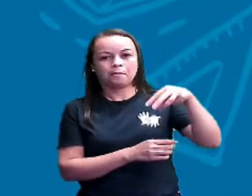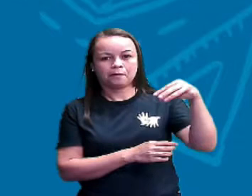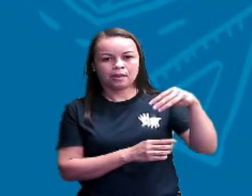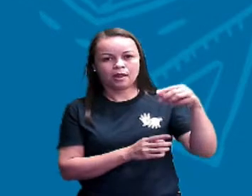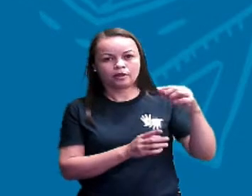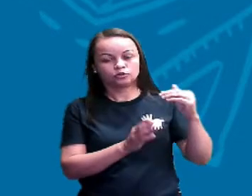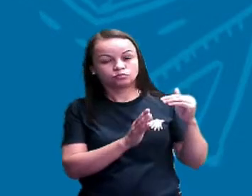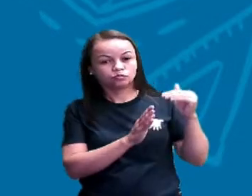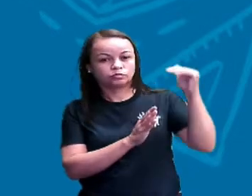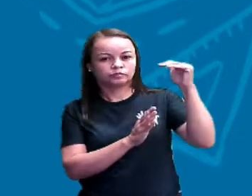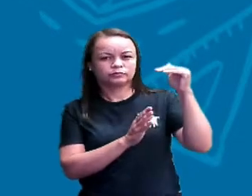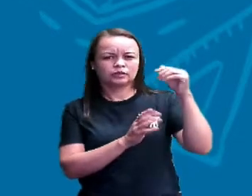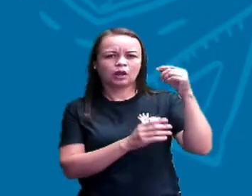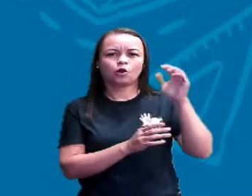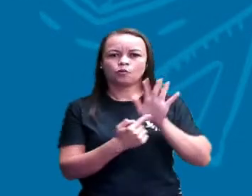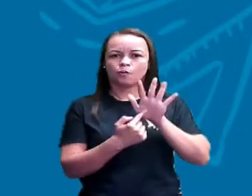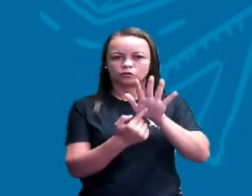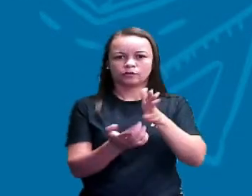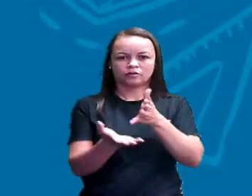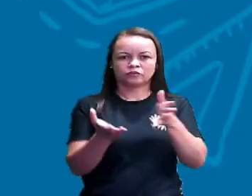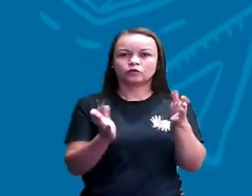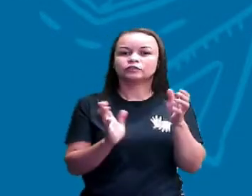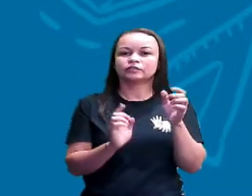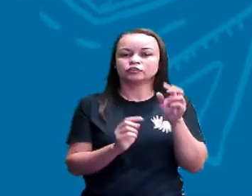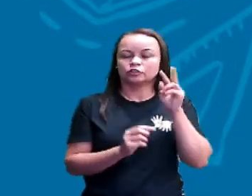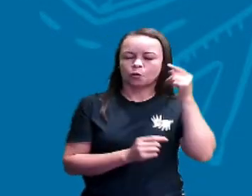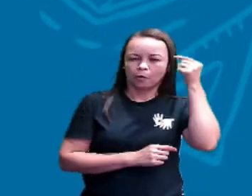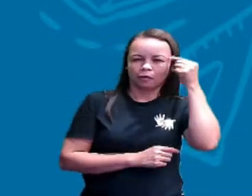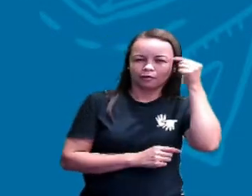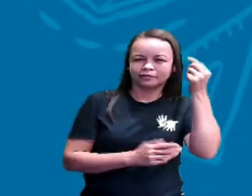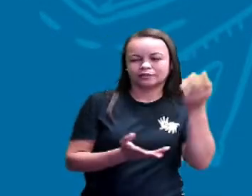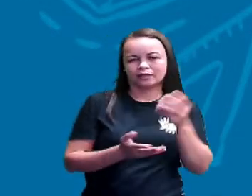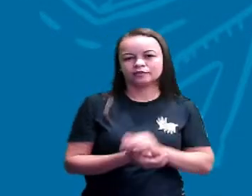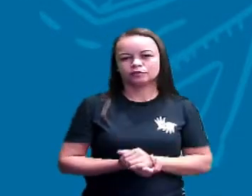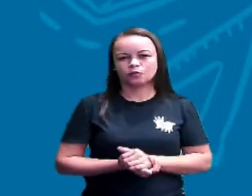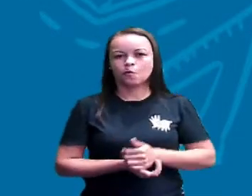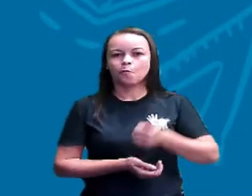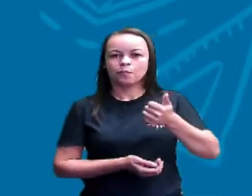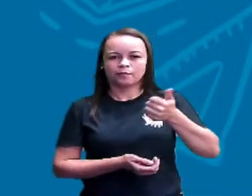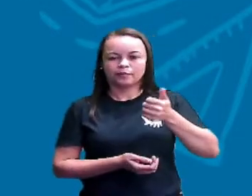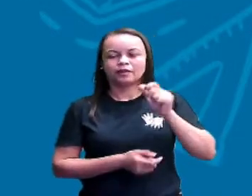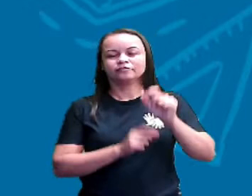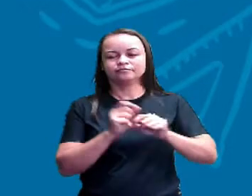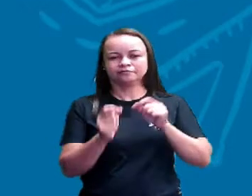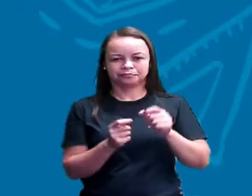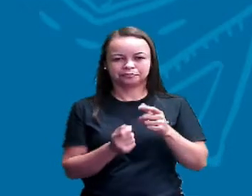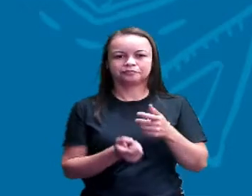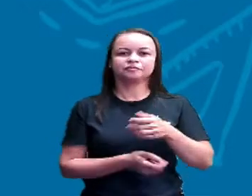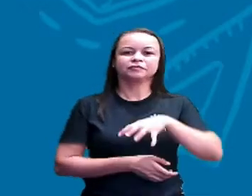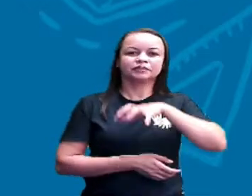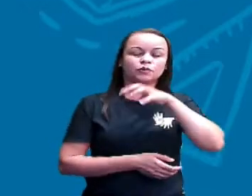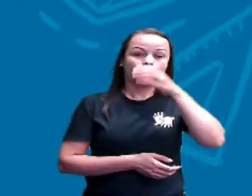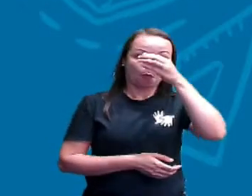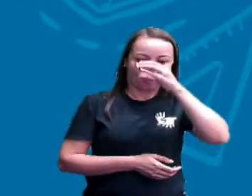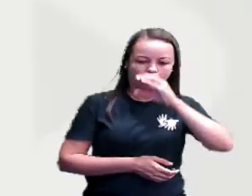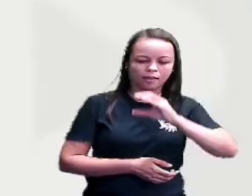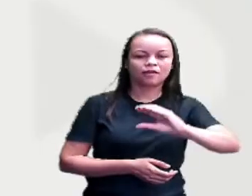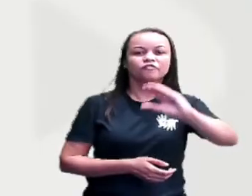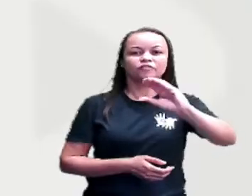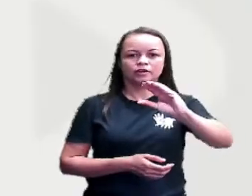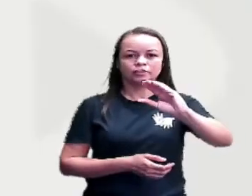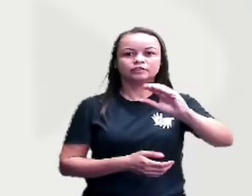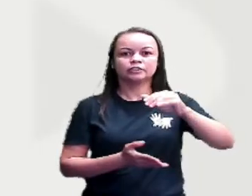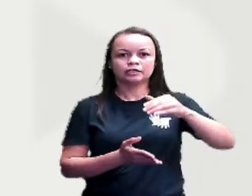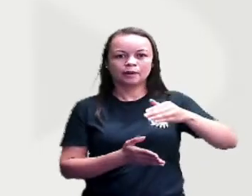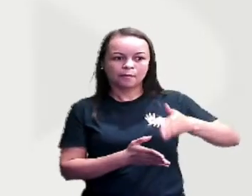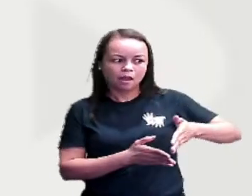eu pensei. Olha só, o primeiro foi o elefante, né? Que aí é bem altão, com